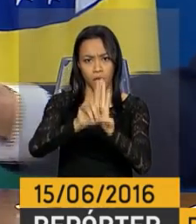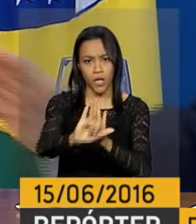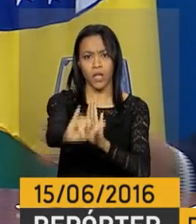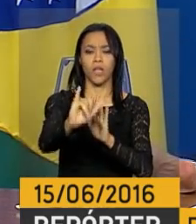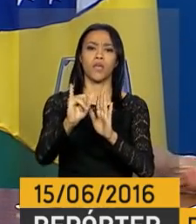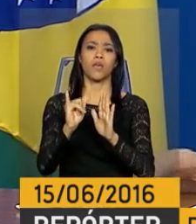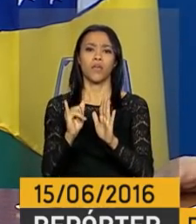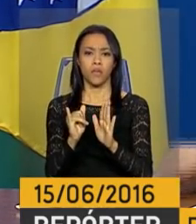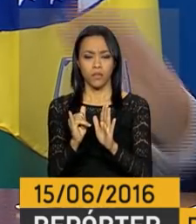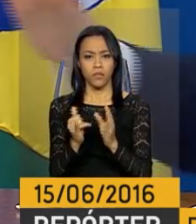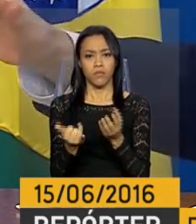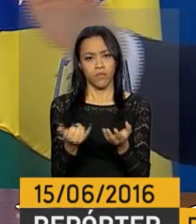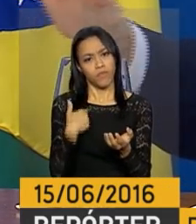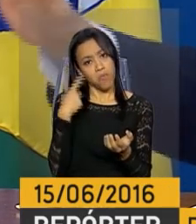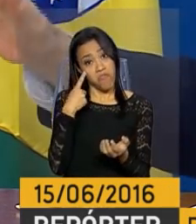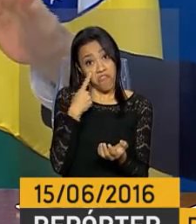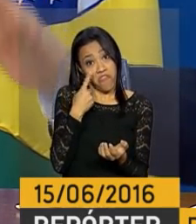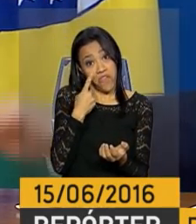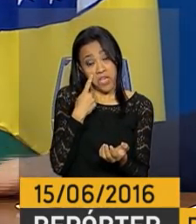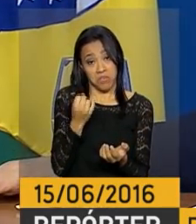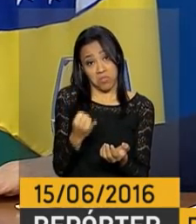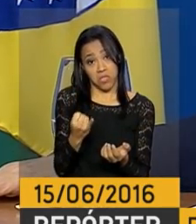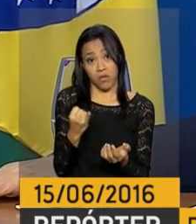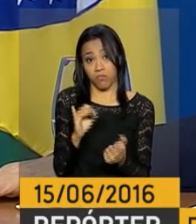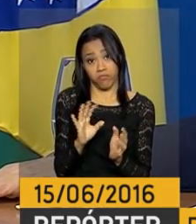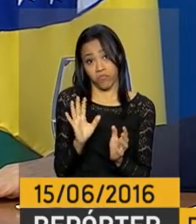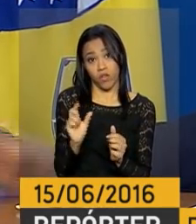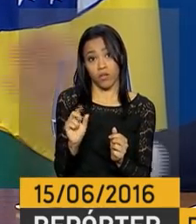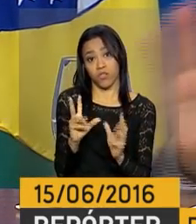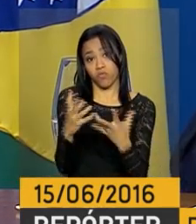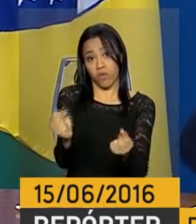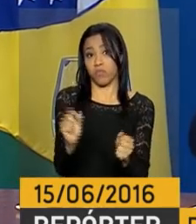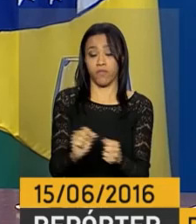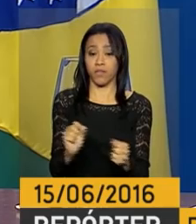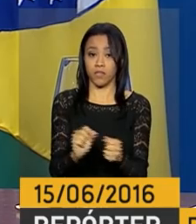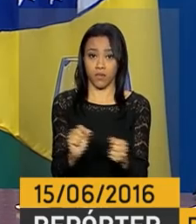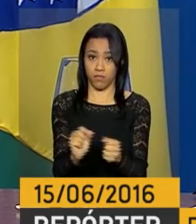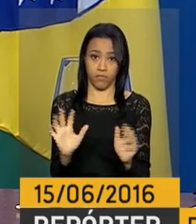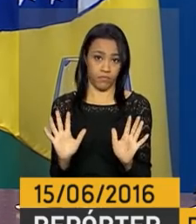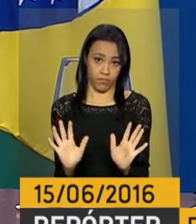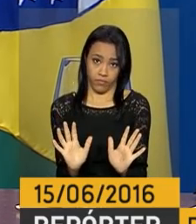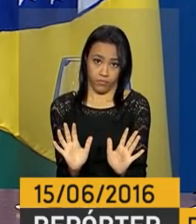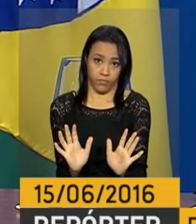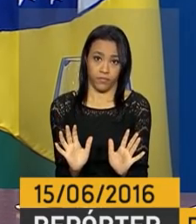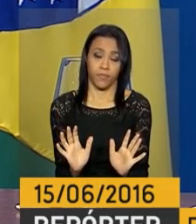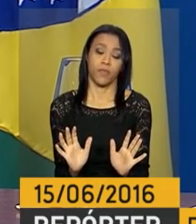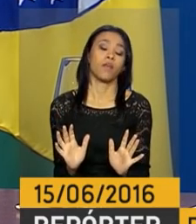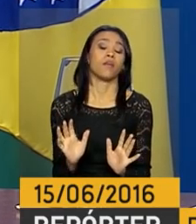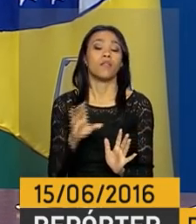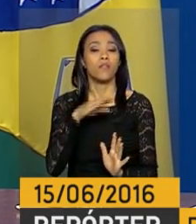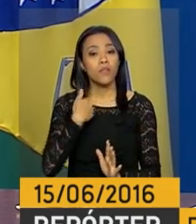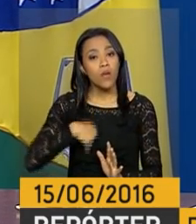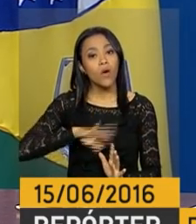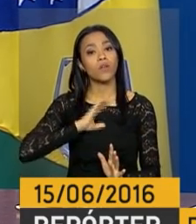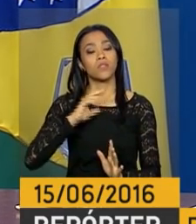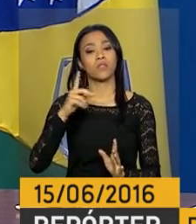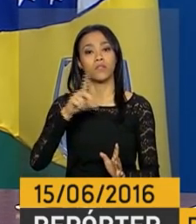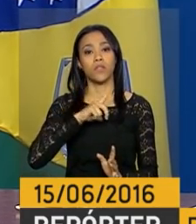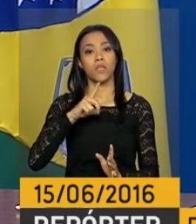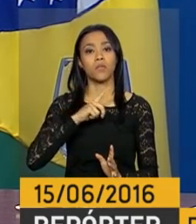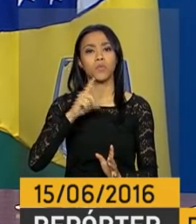fiscal, perfeitamente vamos fazer. Se achar que não é, não vamos fazer, tá certo? Porque somos, temos